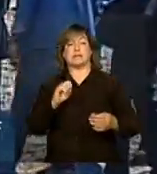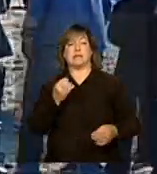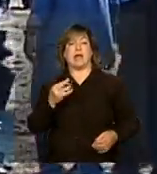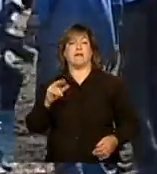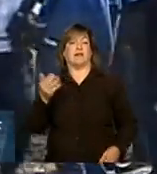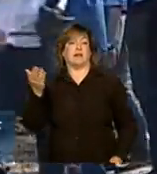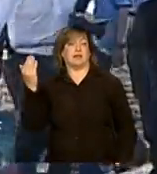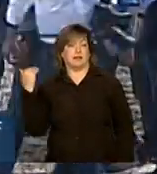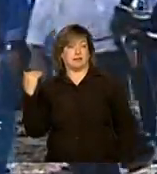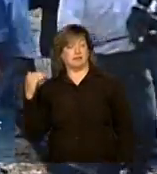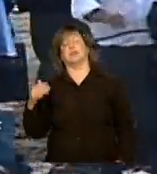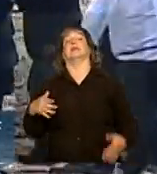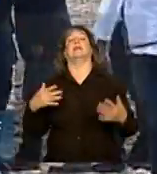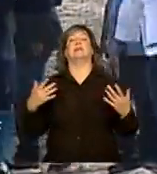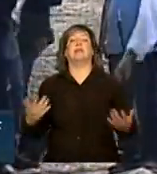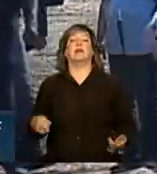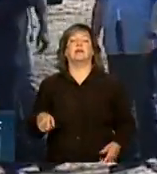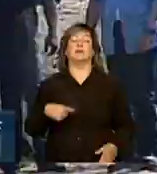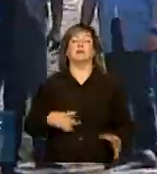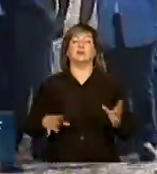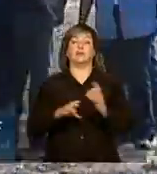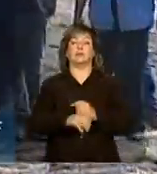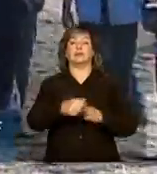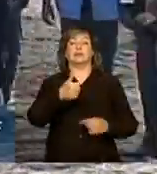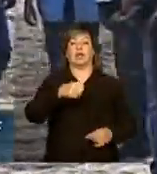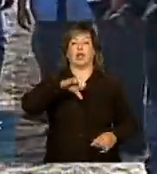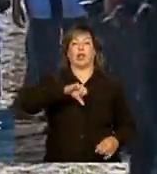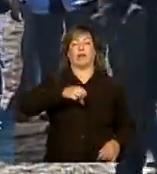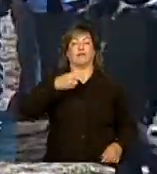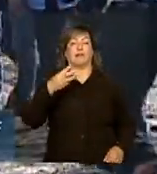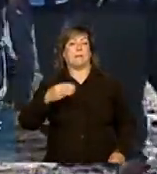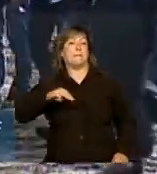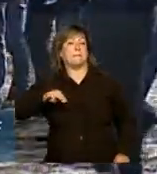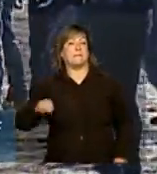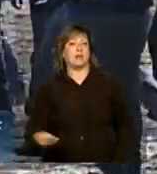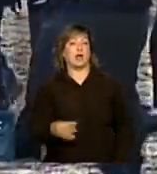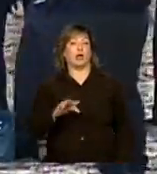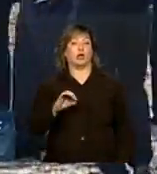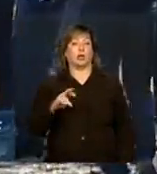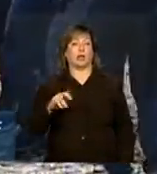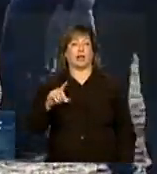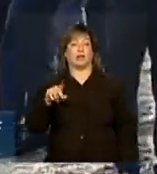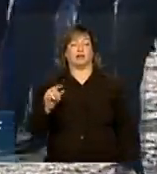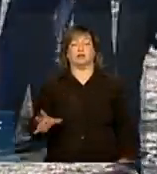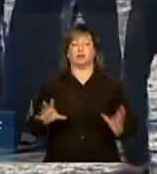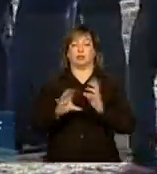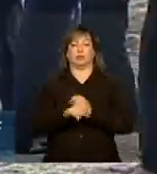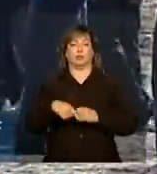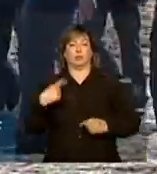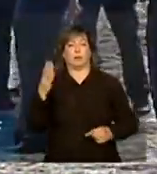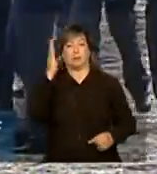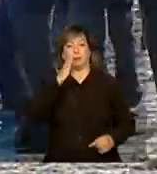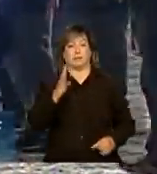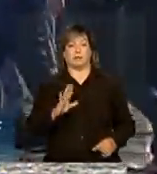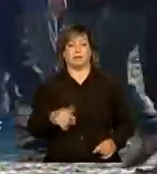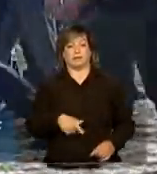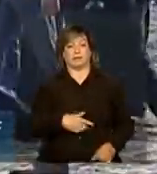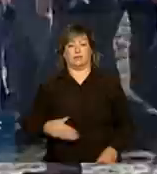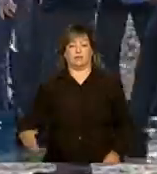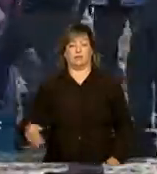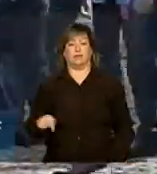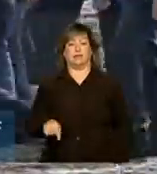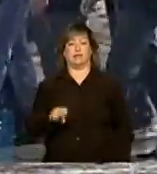anterior então dos 193 milhões de toneladas de grãos de forma geral que o Brasil deve produzir nesta